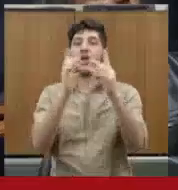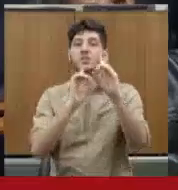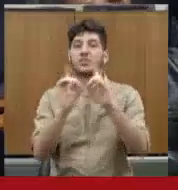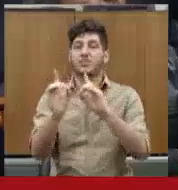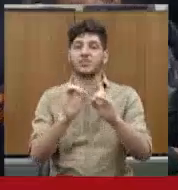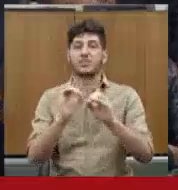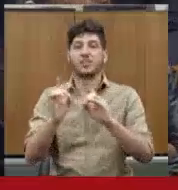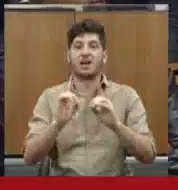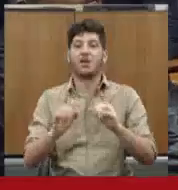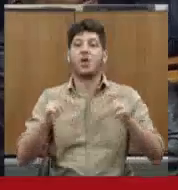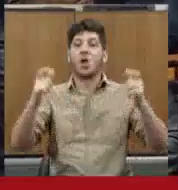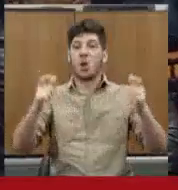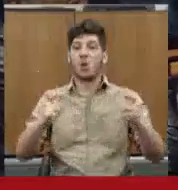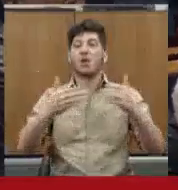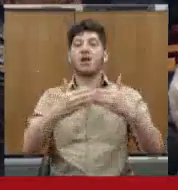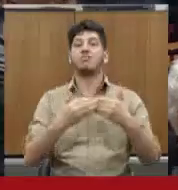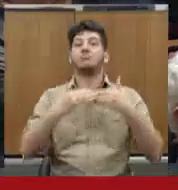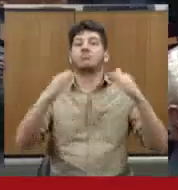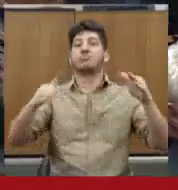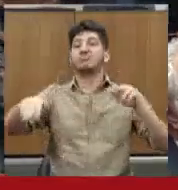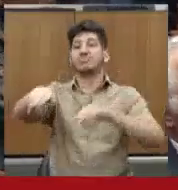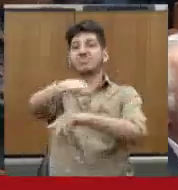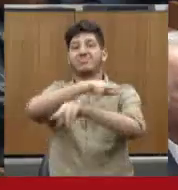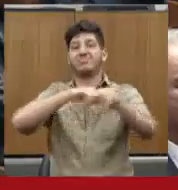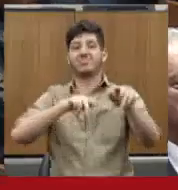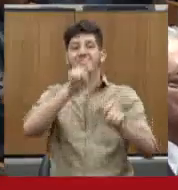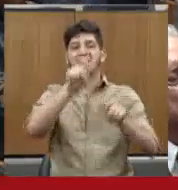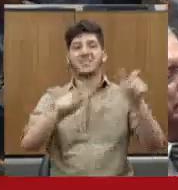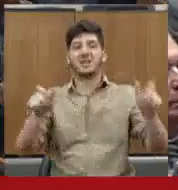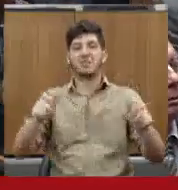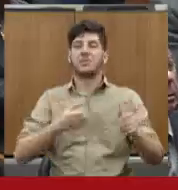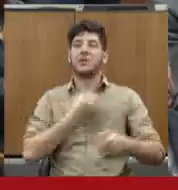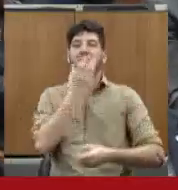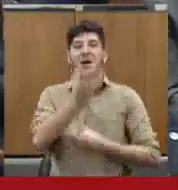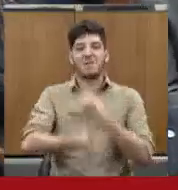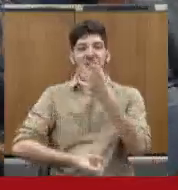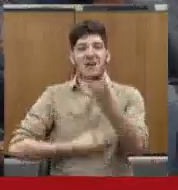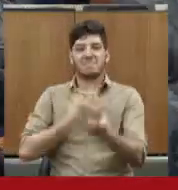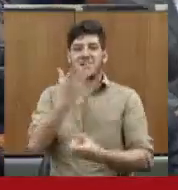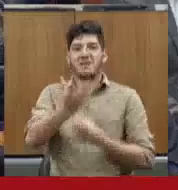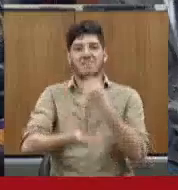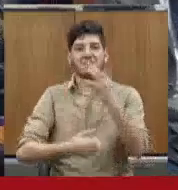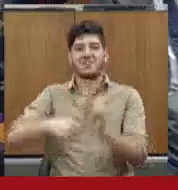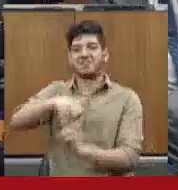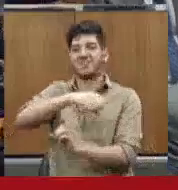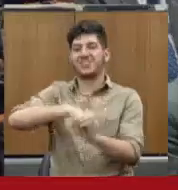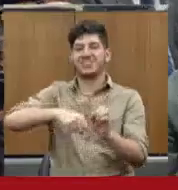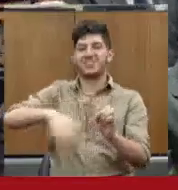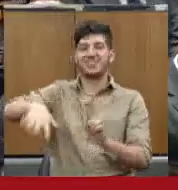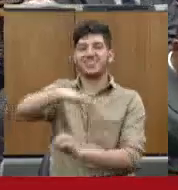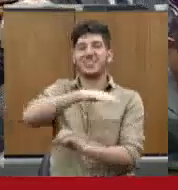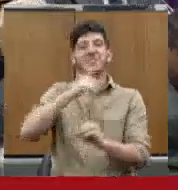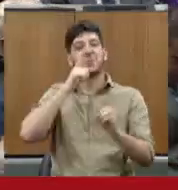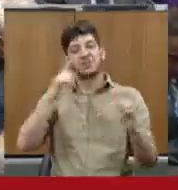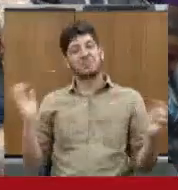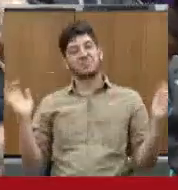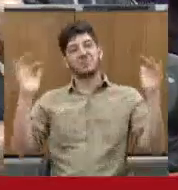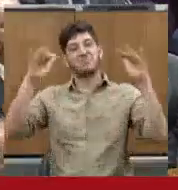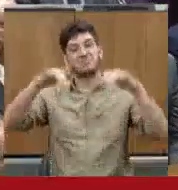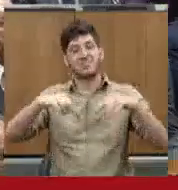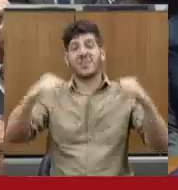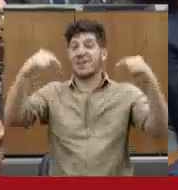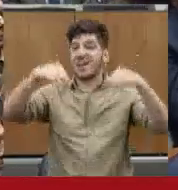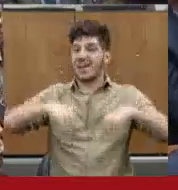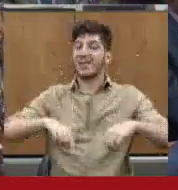arena aberta à pluralidade de vozes que compõe a nossa sociedade e que aqui encontram espaço